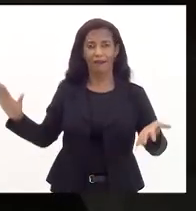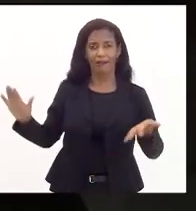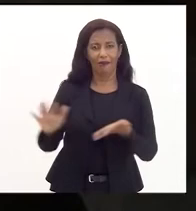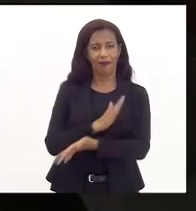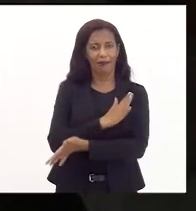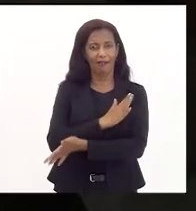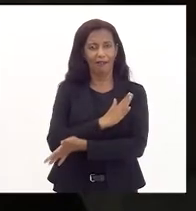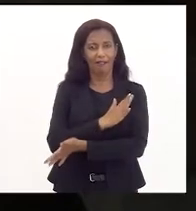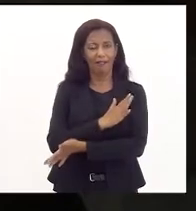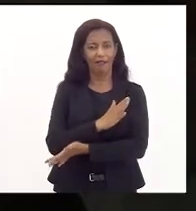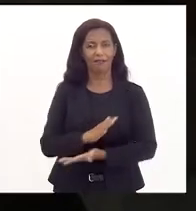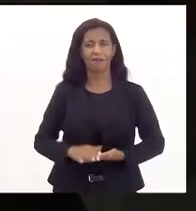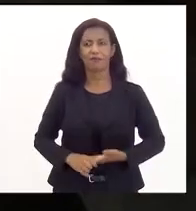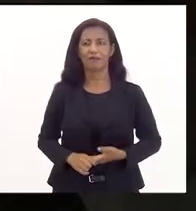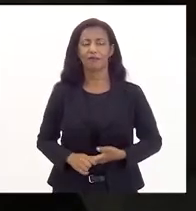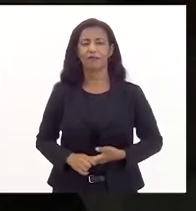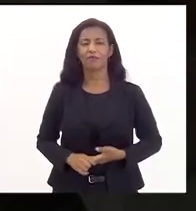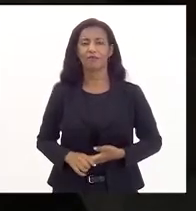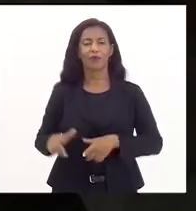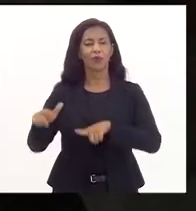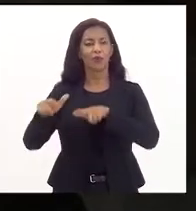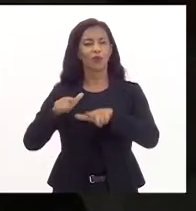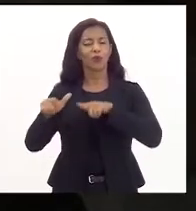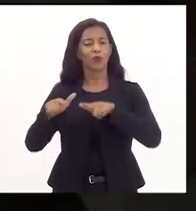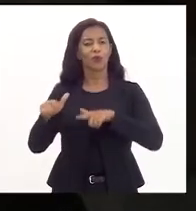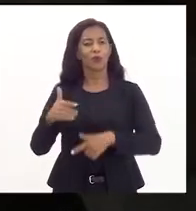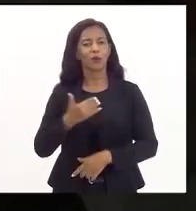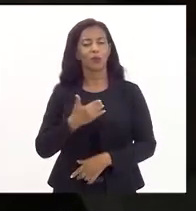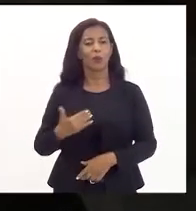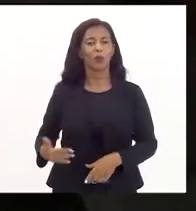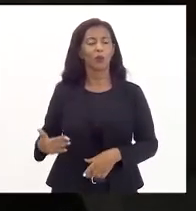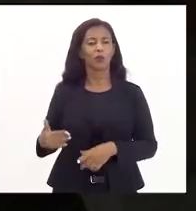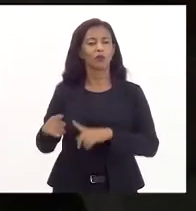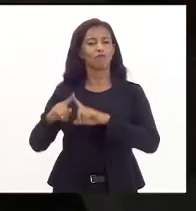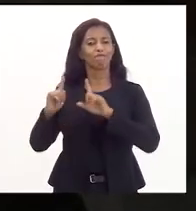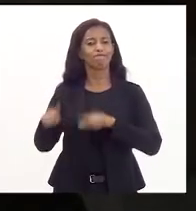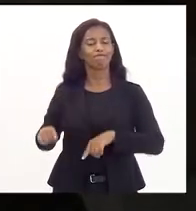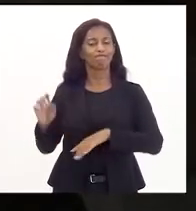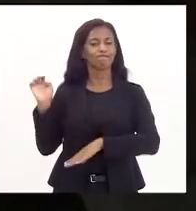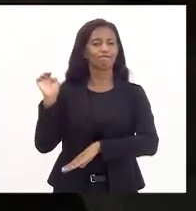exterminaria-se o serviço público estadual.